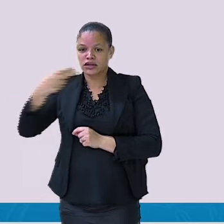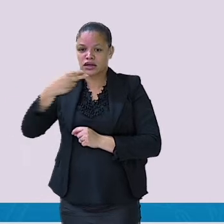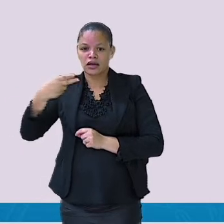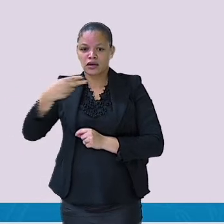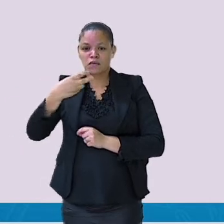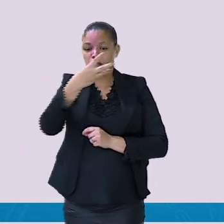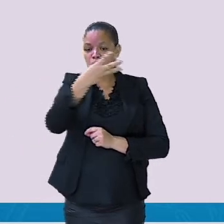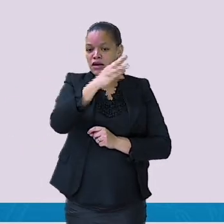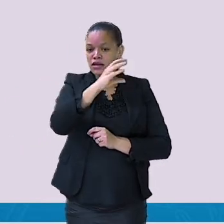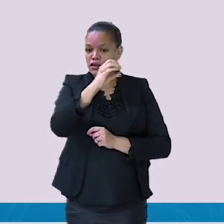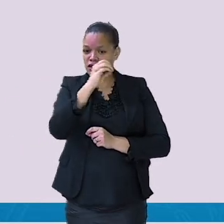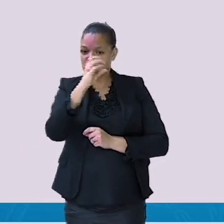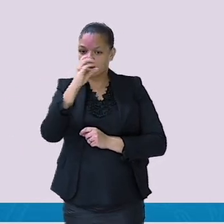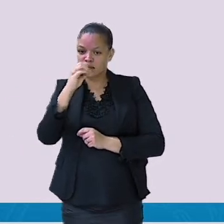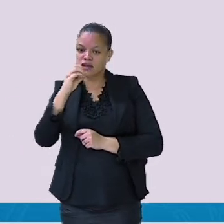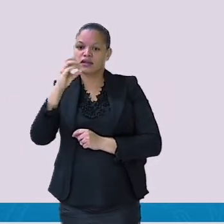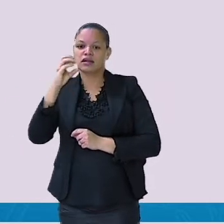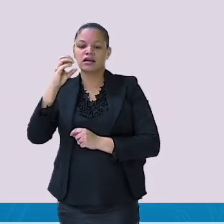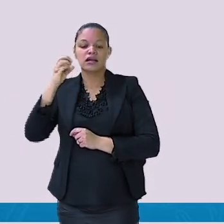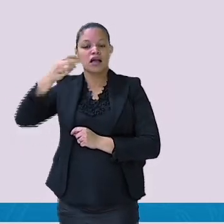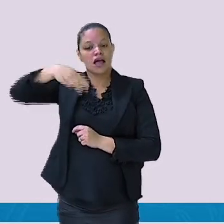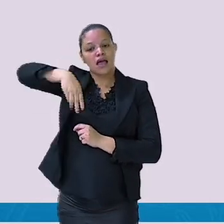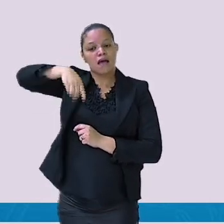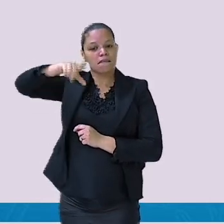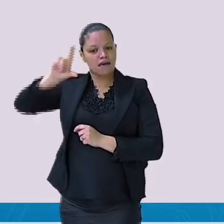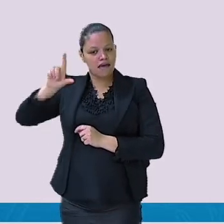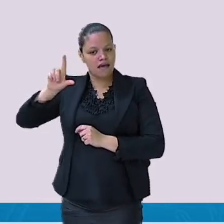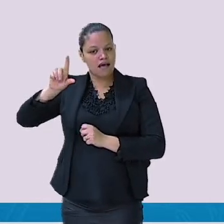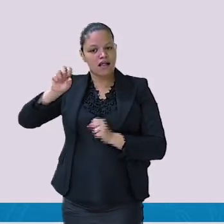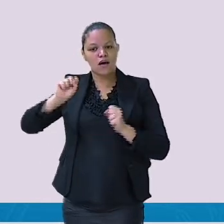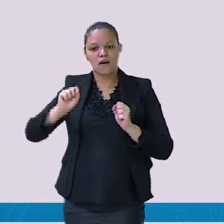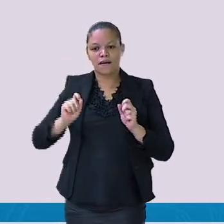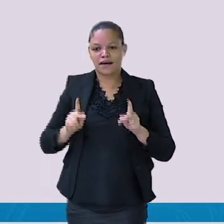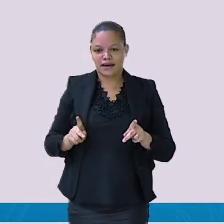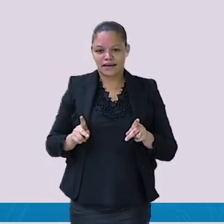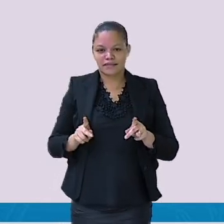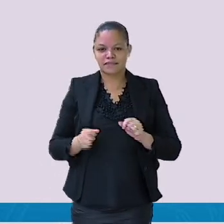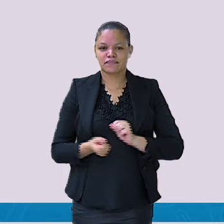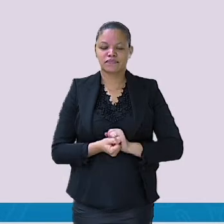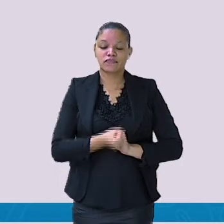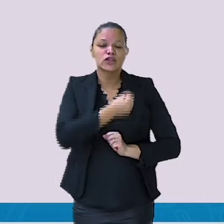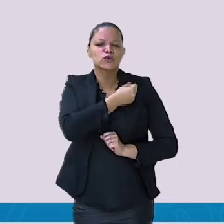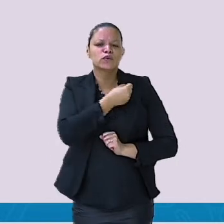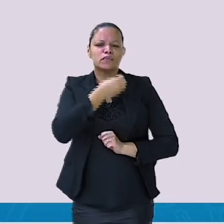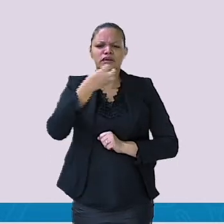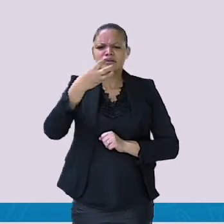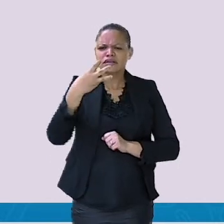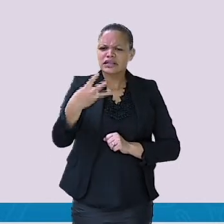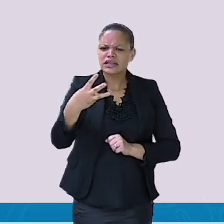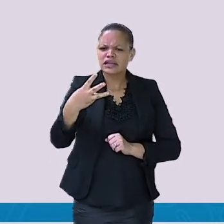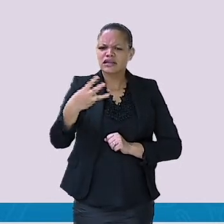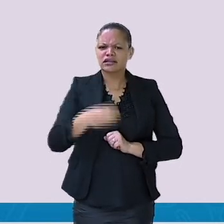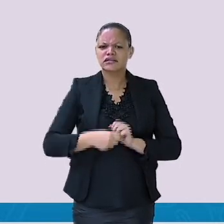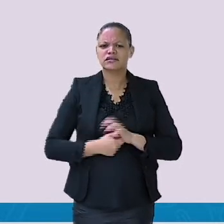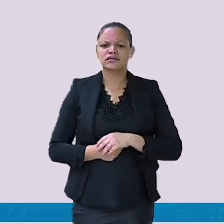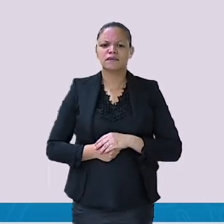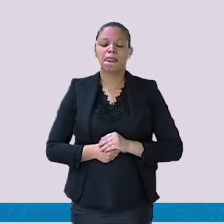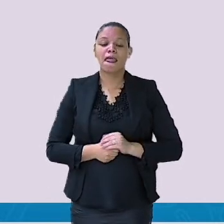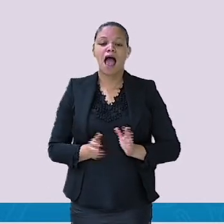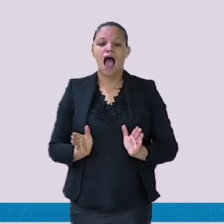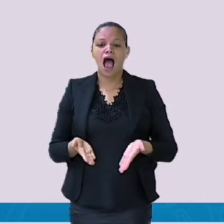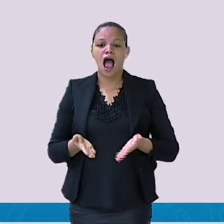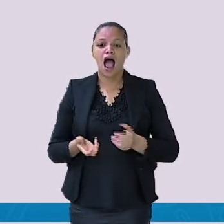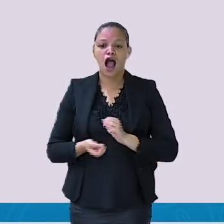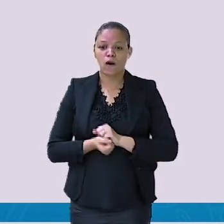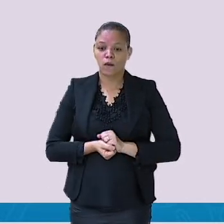3. Escreva empregando os símbolos. Que símbolos, professora? Nós vimos